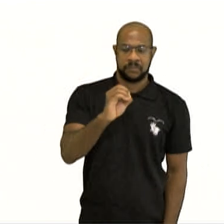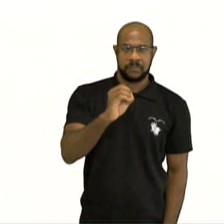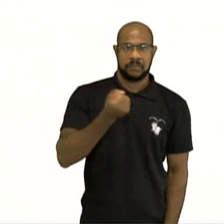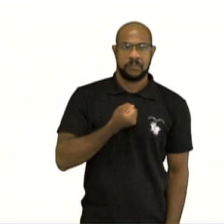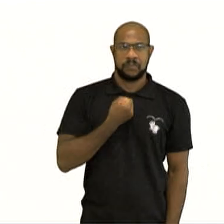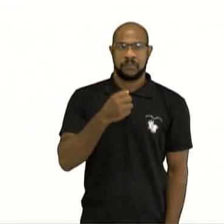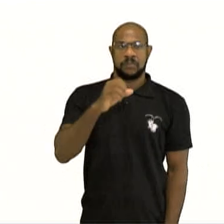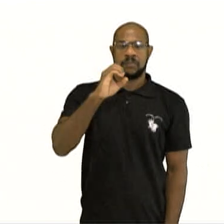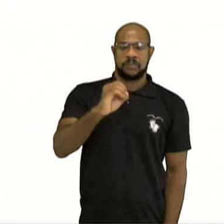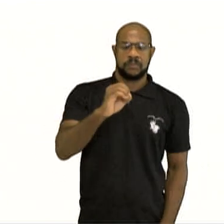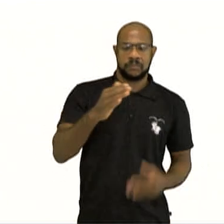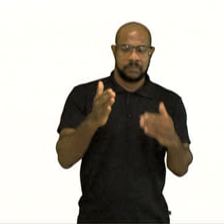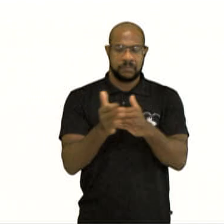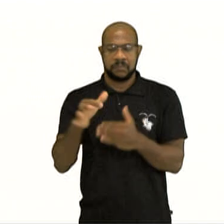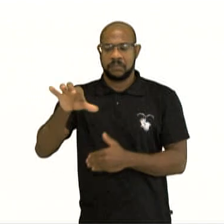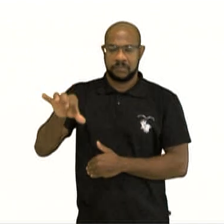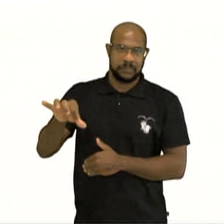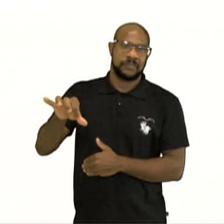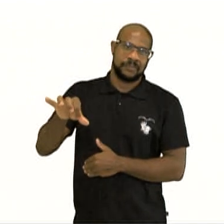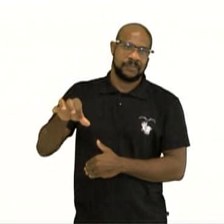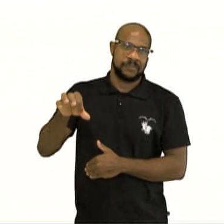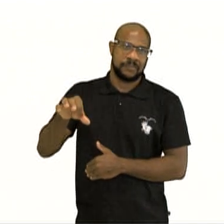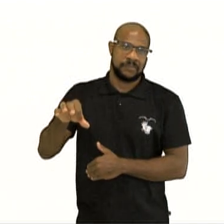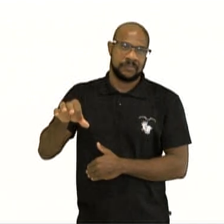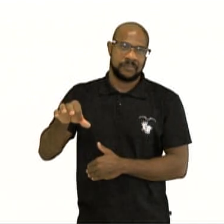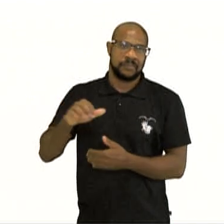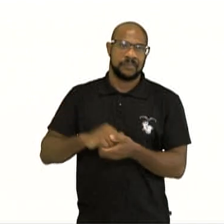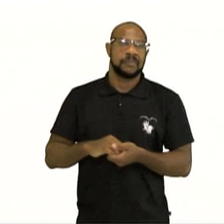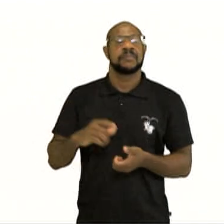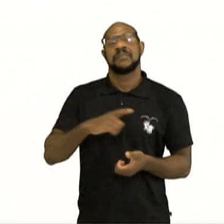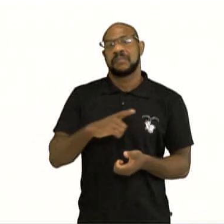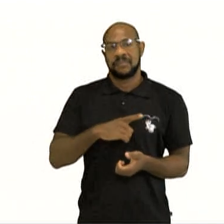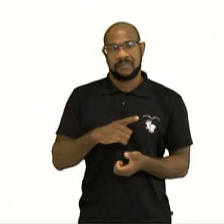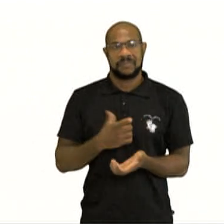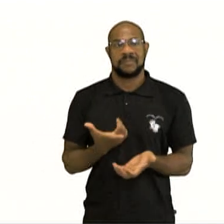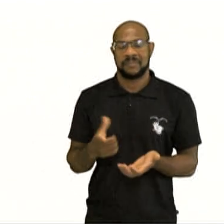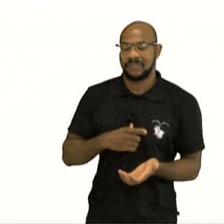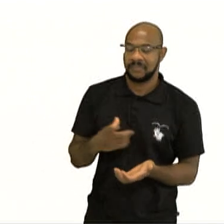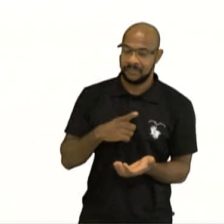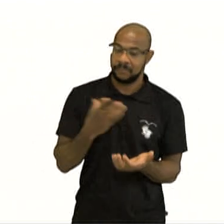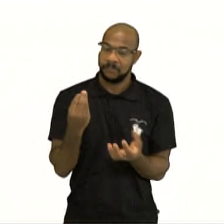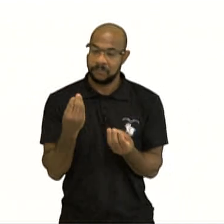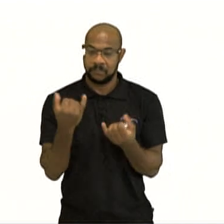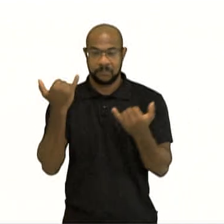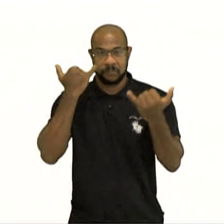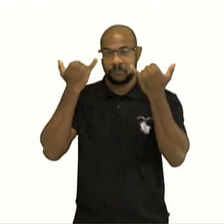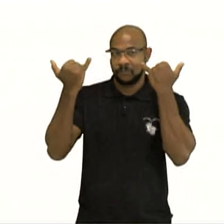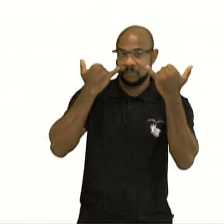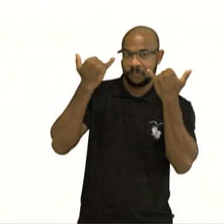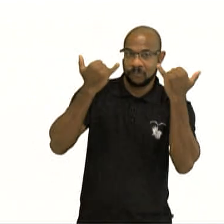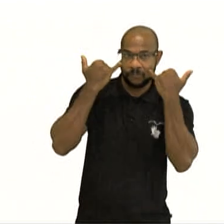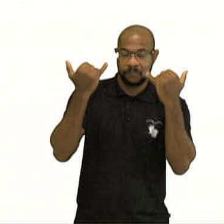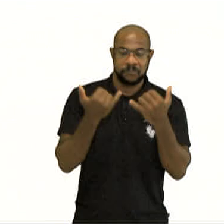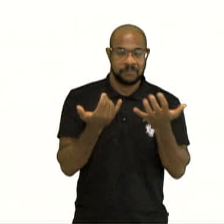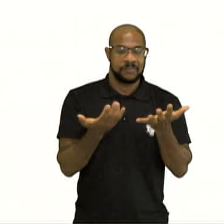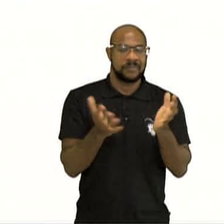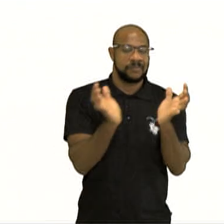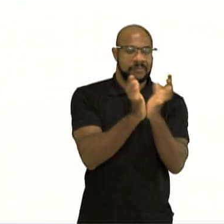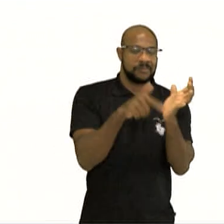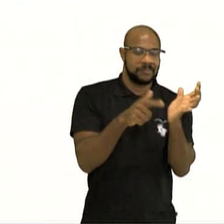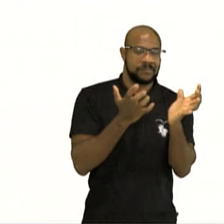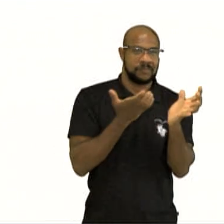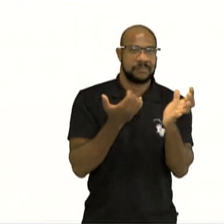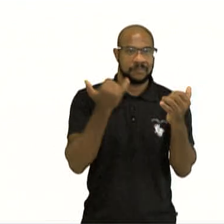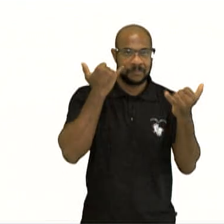Então, é um conjunto domínio que vai ter muitas informações para um conjunto imagem que tem